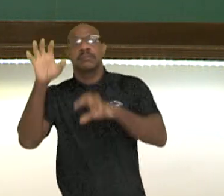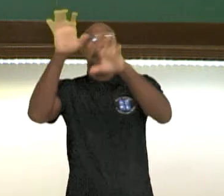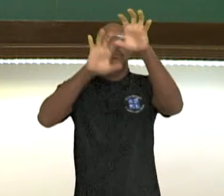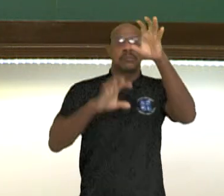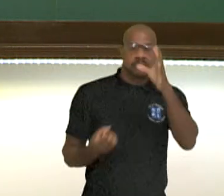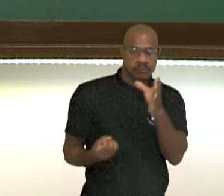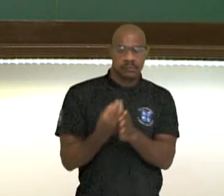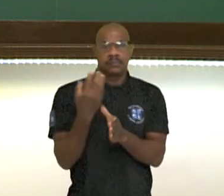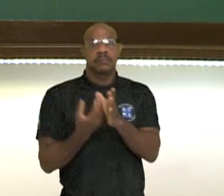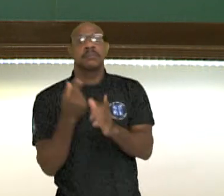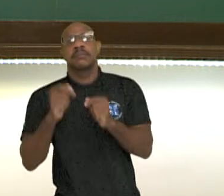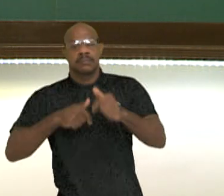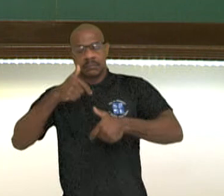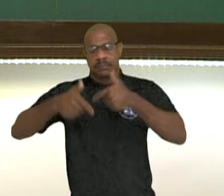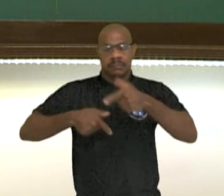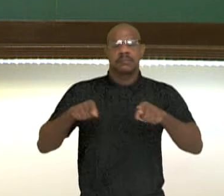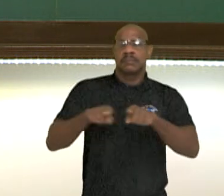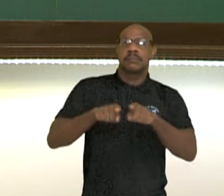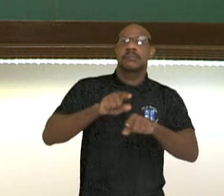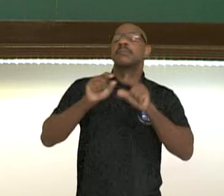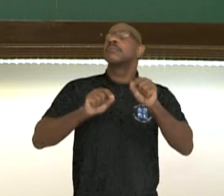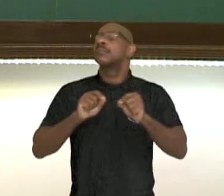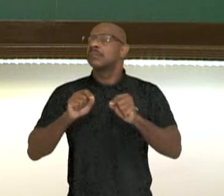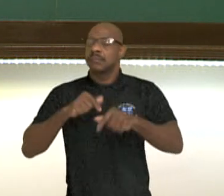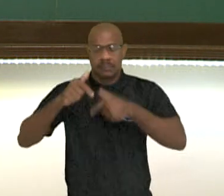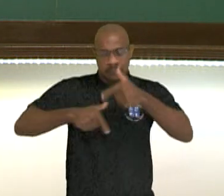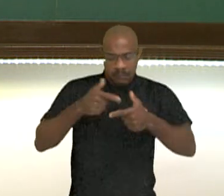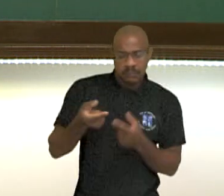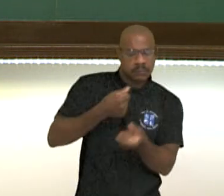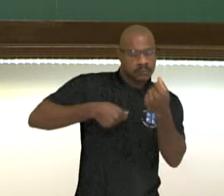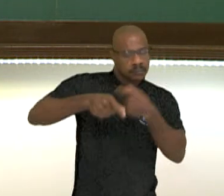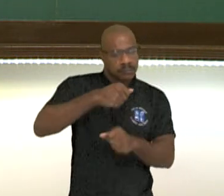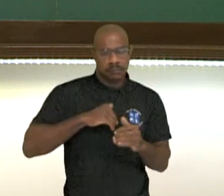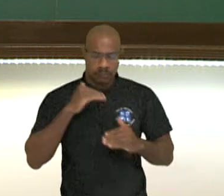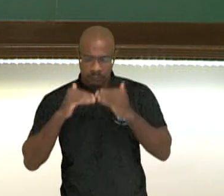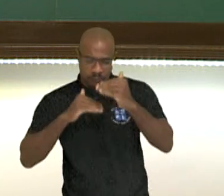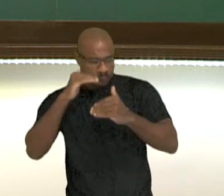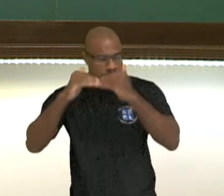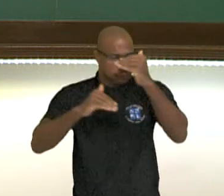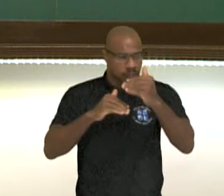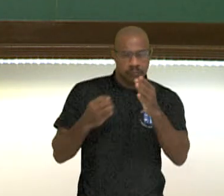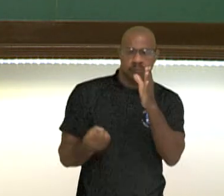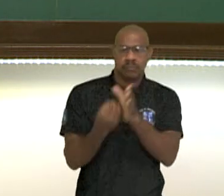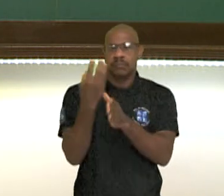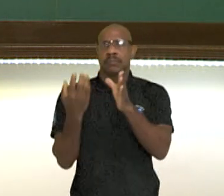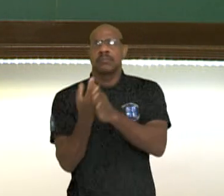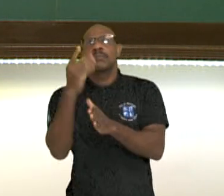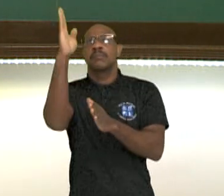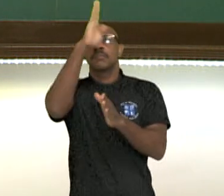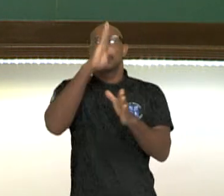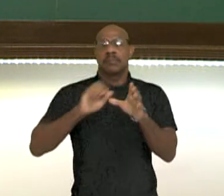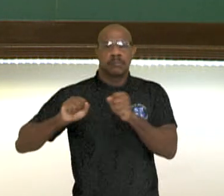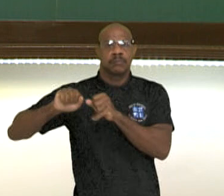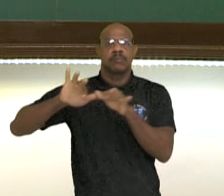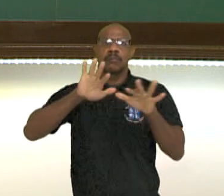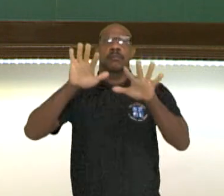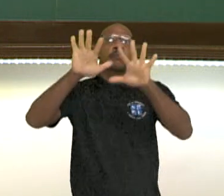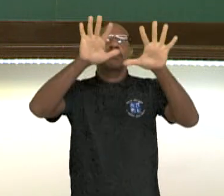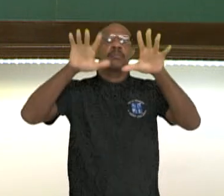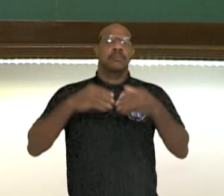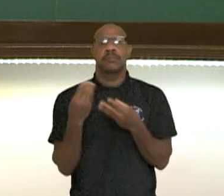formação e atividades econômicas desenvolvidas ao longo da formação e da expansão do território